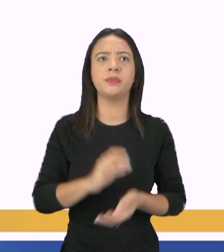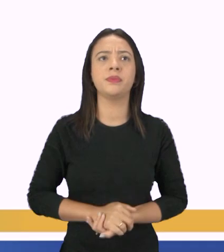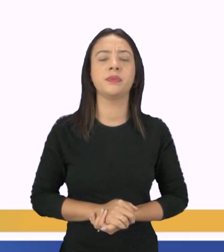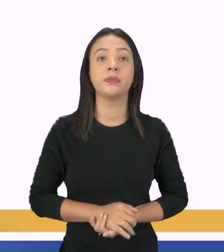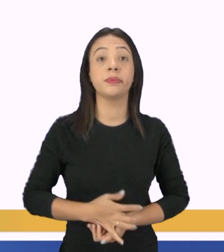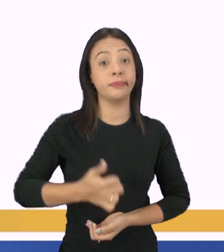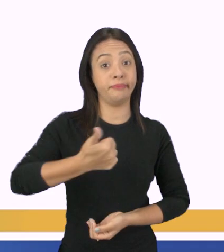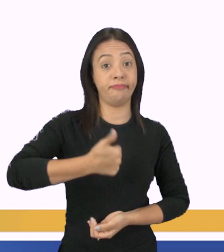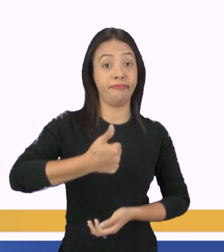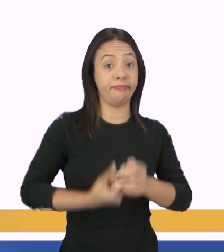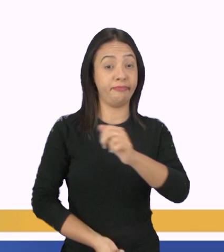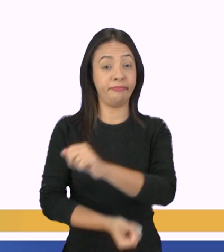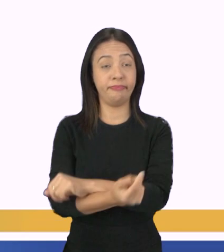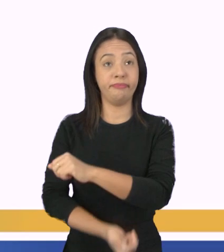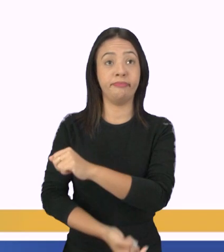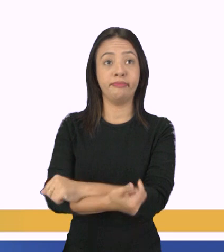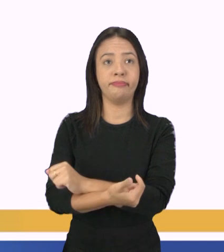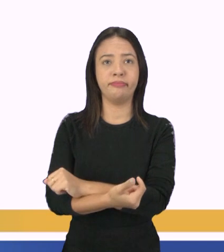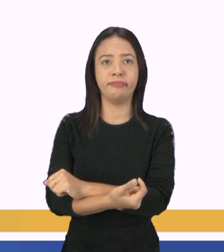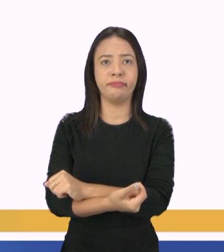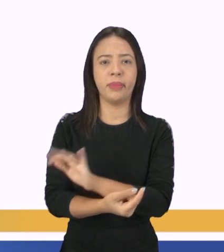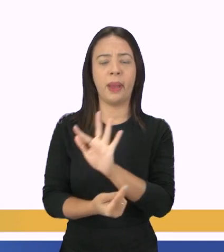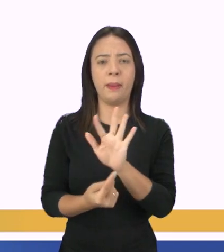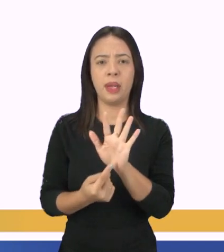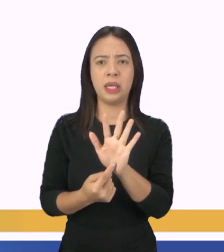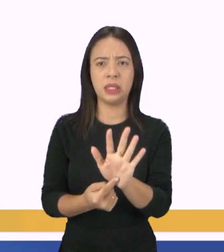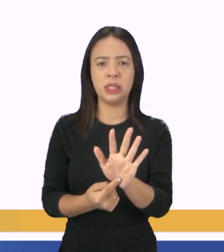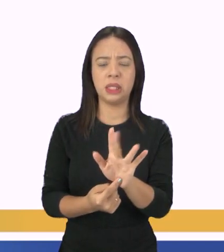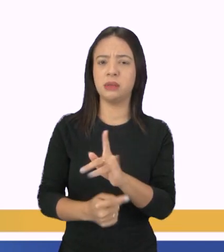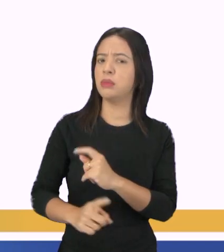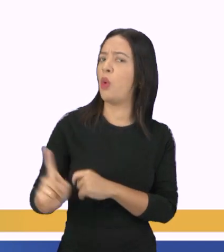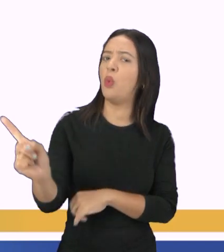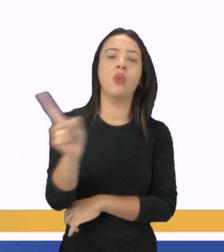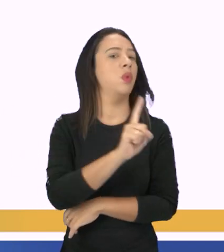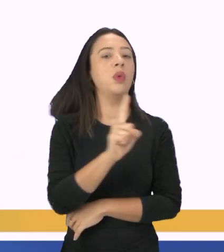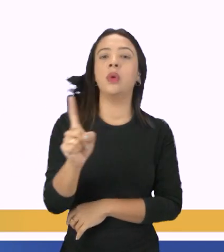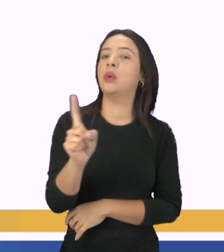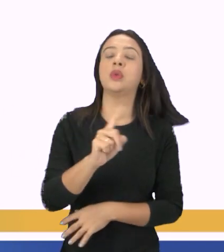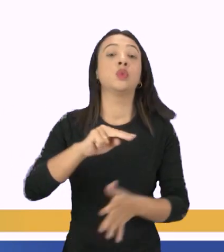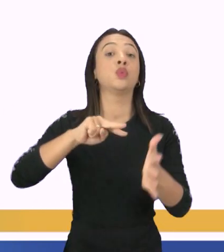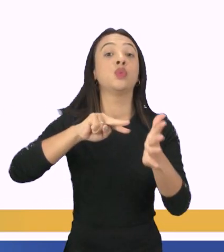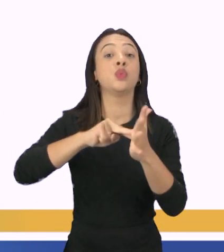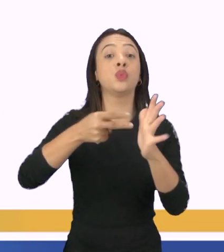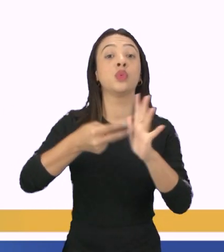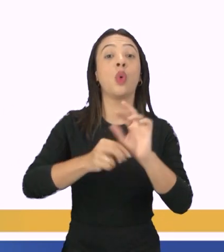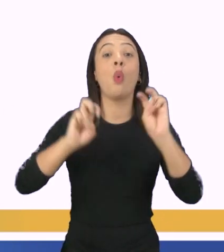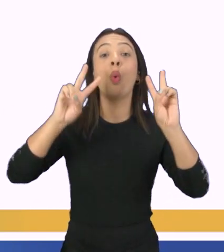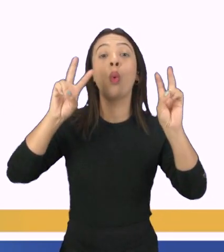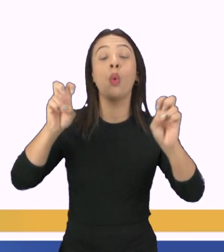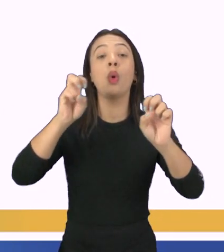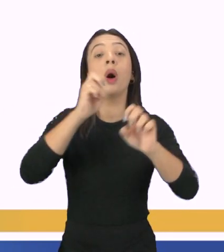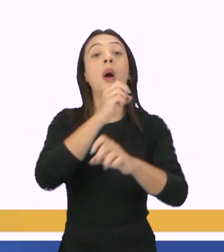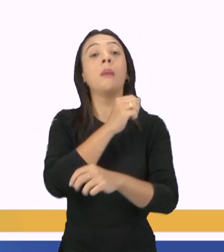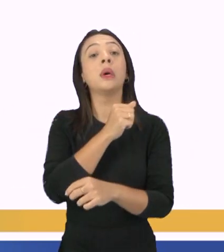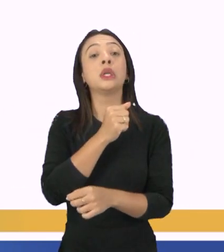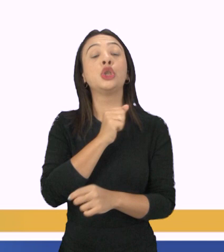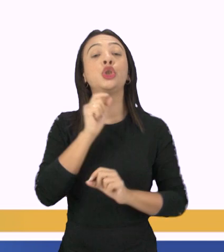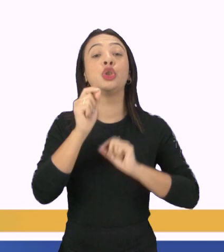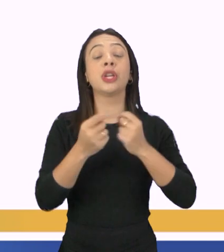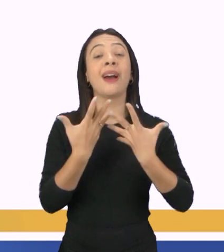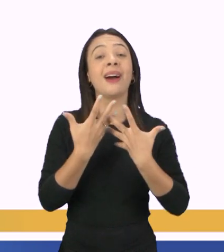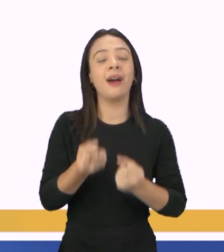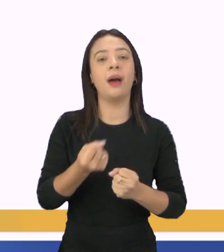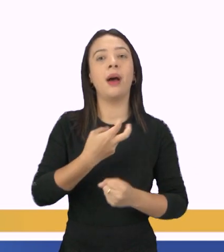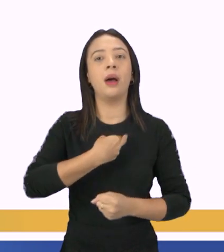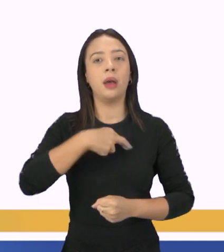Pista azul. Indica negação de afirmação sobre o fato de tolerância religiosa ser resultado de um decreto. Então, ali